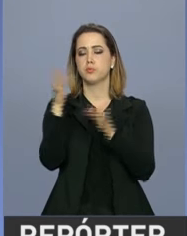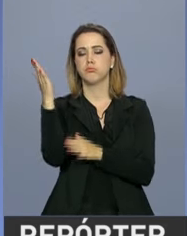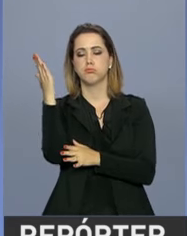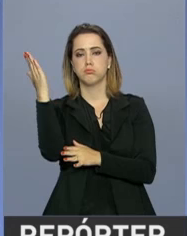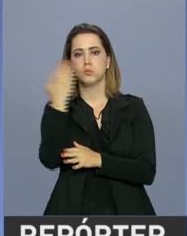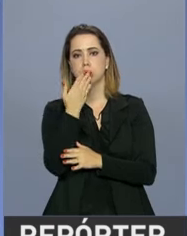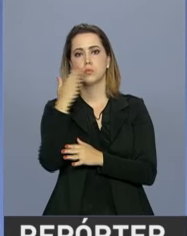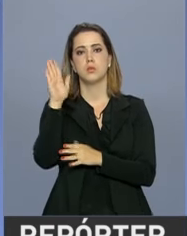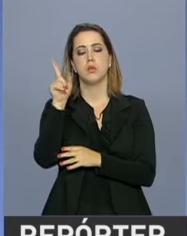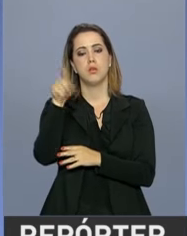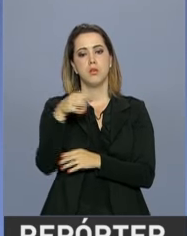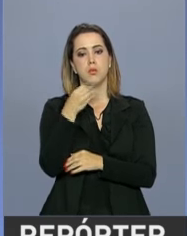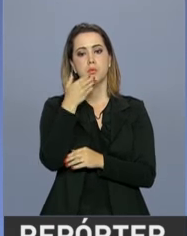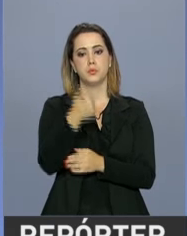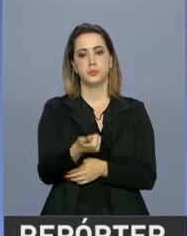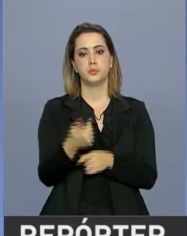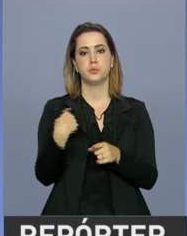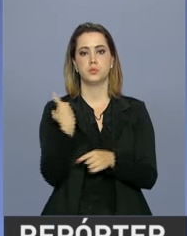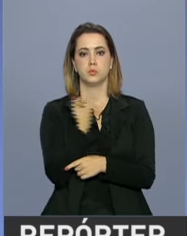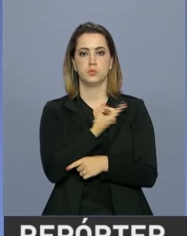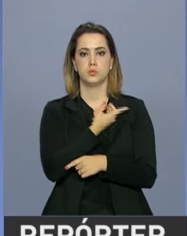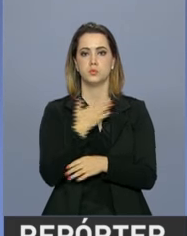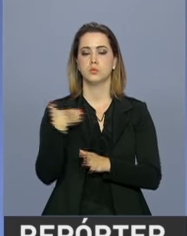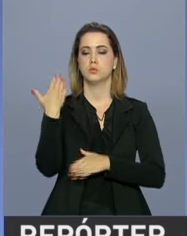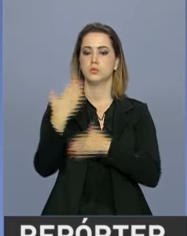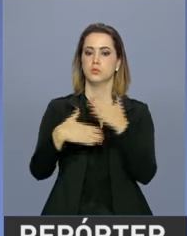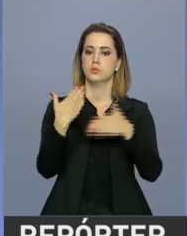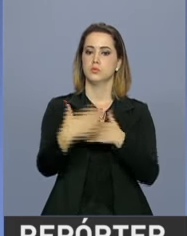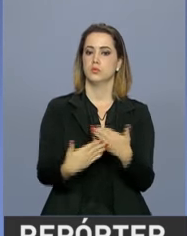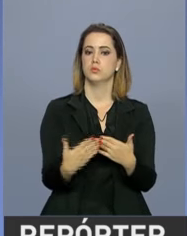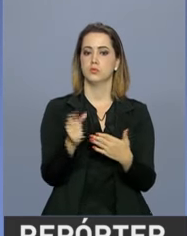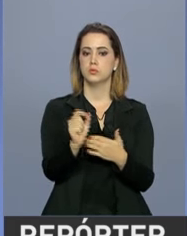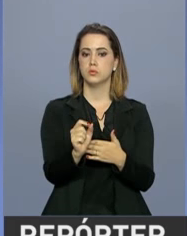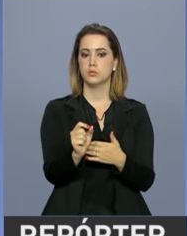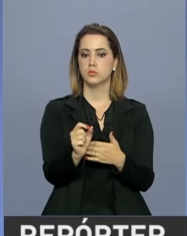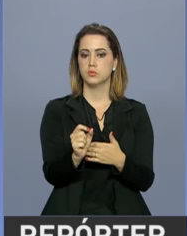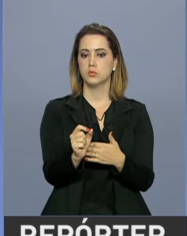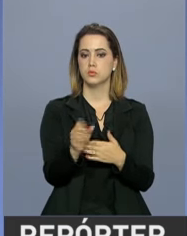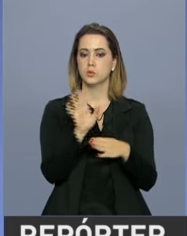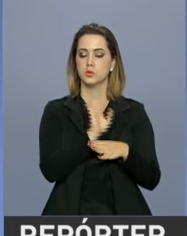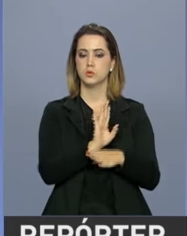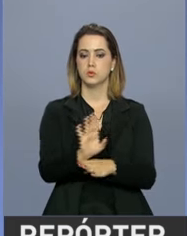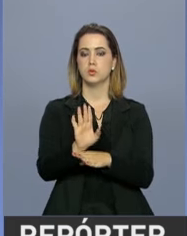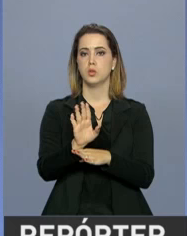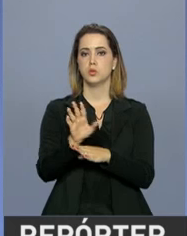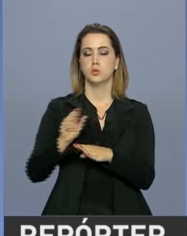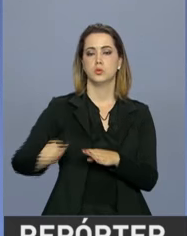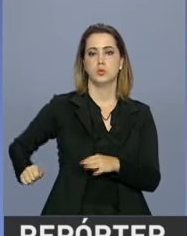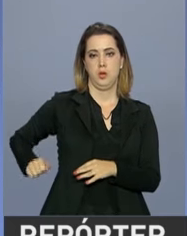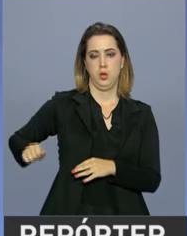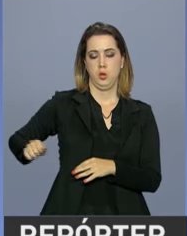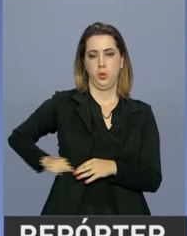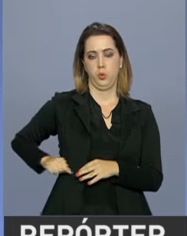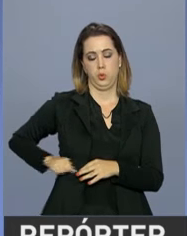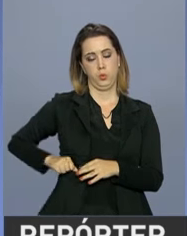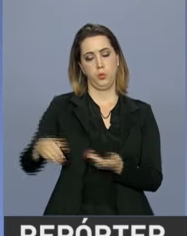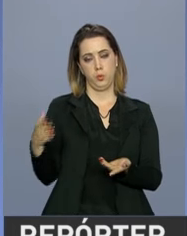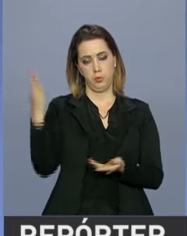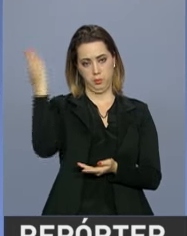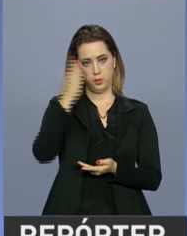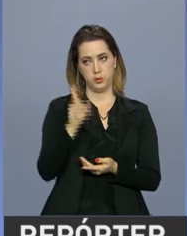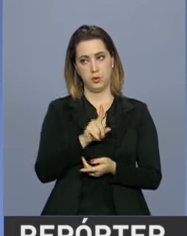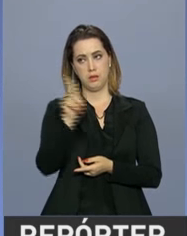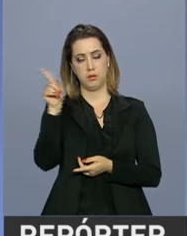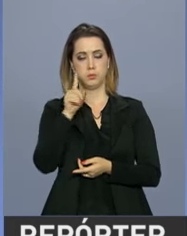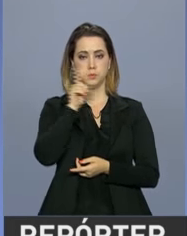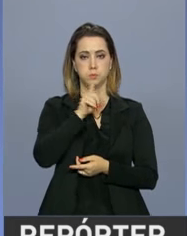é positivo. E, como eu disse, nós vamos, com o auxílio do nosso embaixador, fazer os esforços